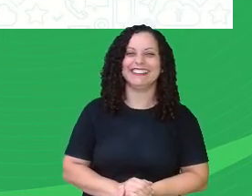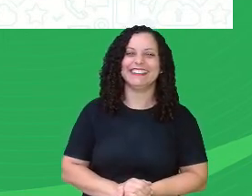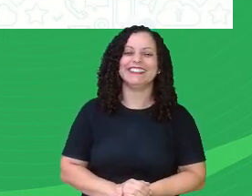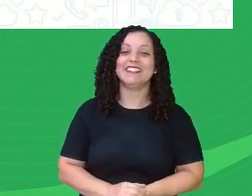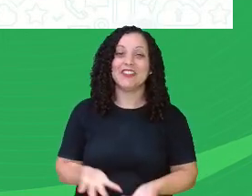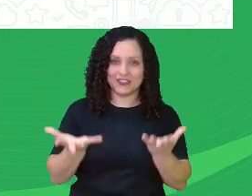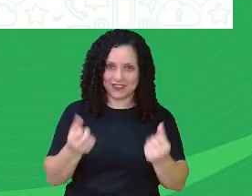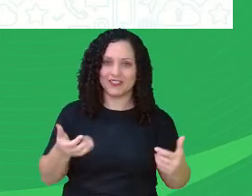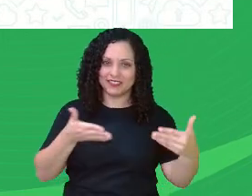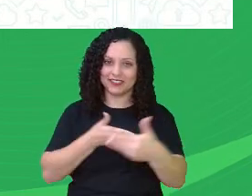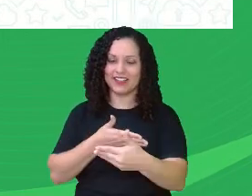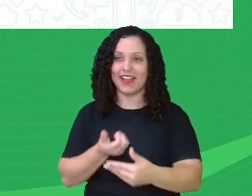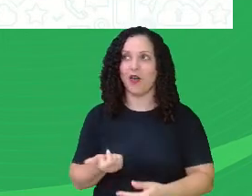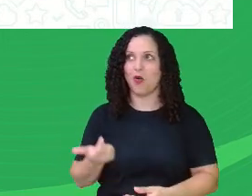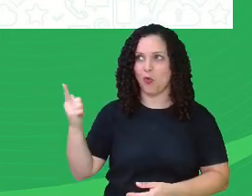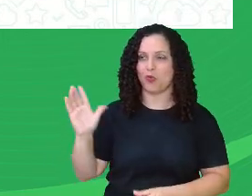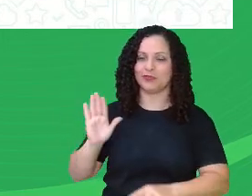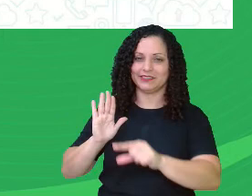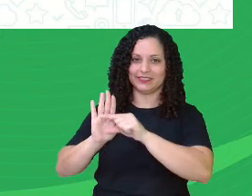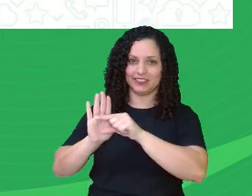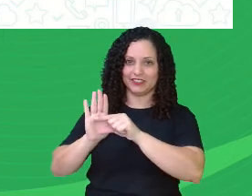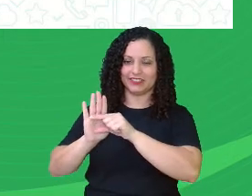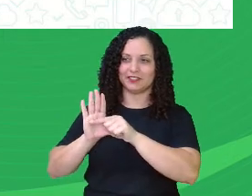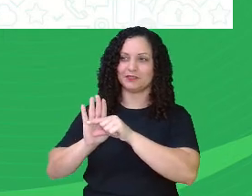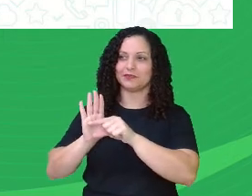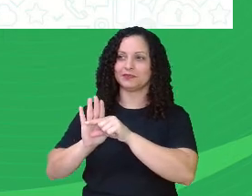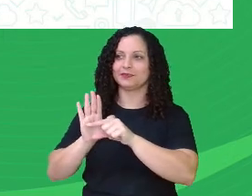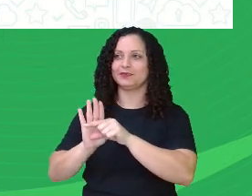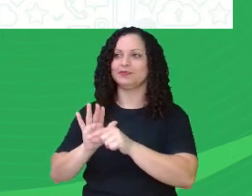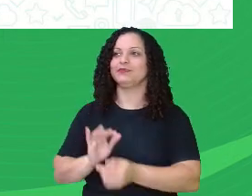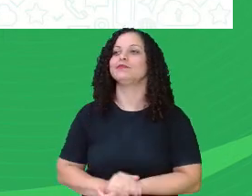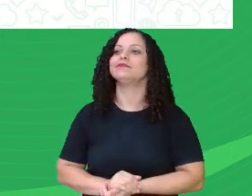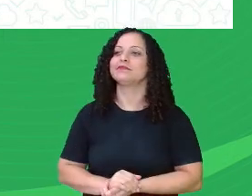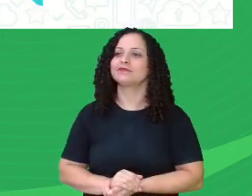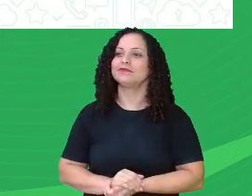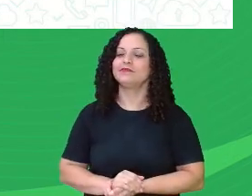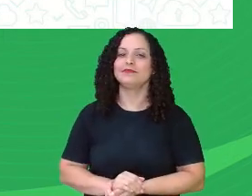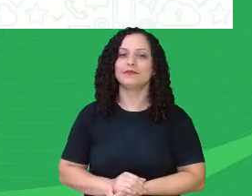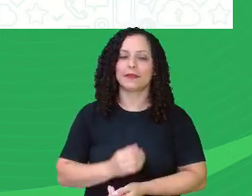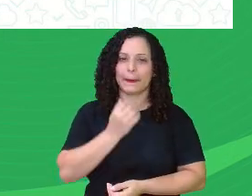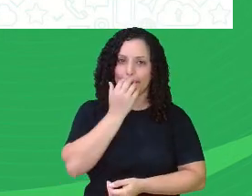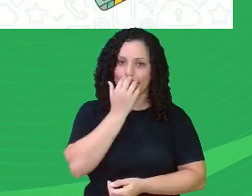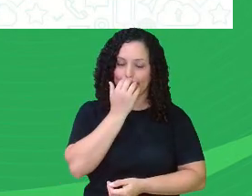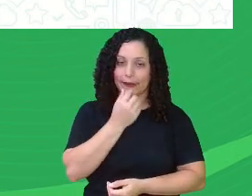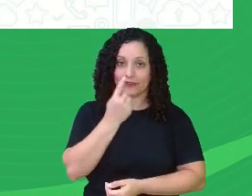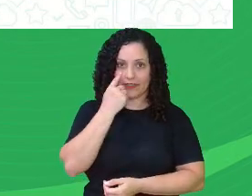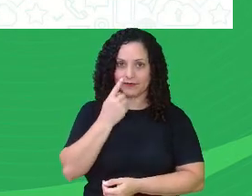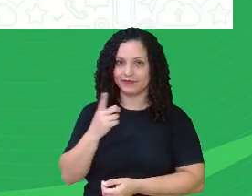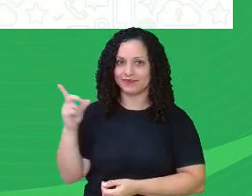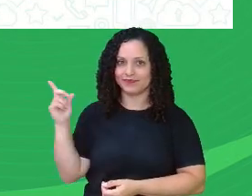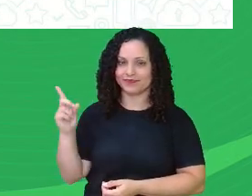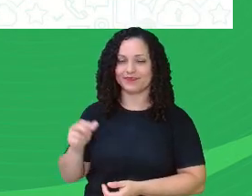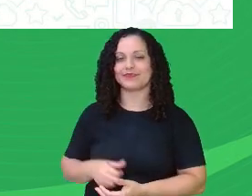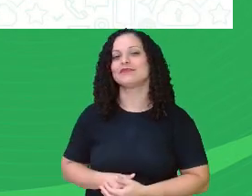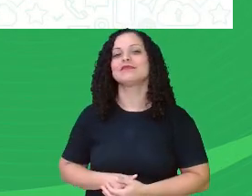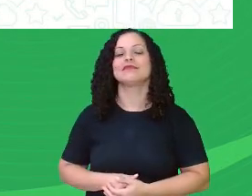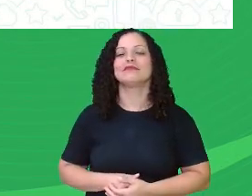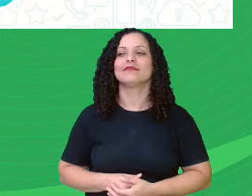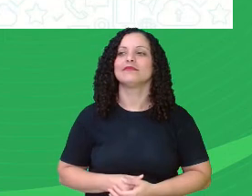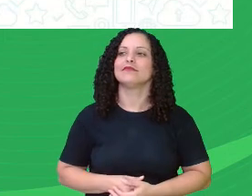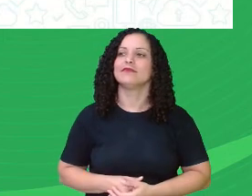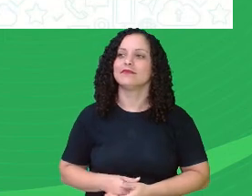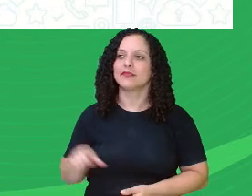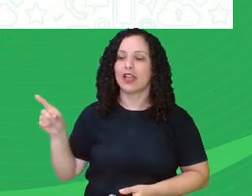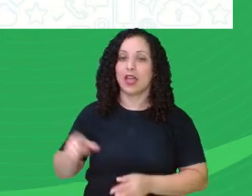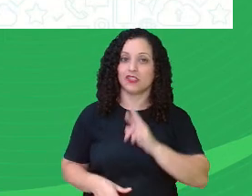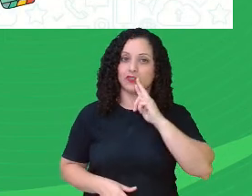Vamos embora aí para a próxima aí. Ó, próxima questãozinha que a gente vai trabalhar hoje. Bora ver aqui. Deu 40 aí o gabarito na letra